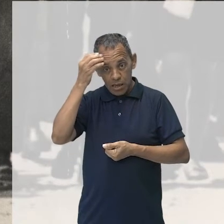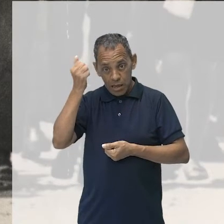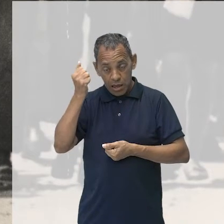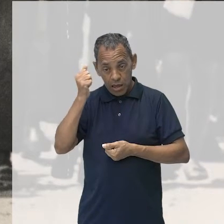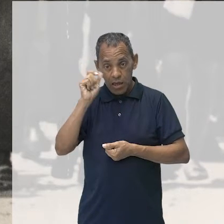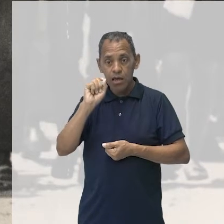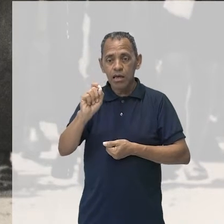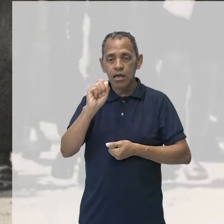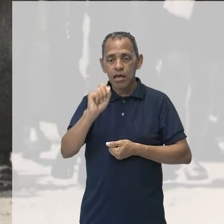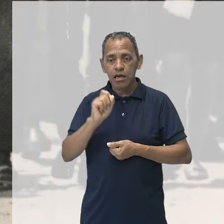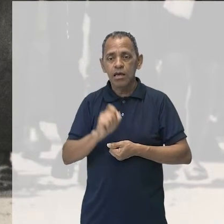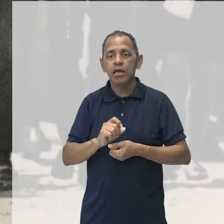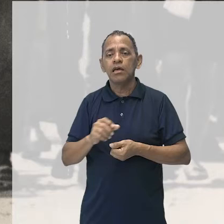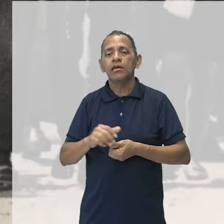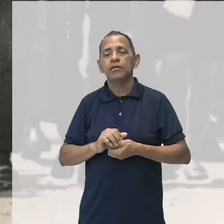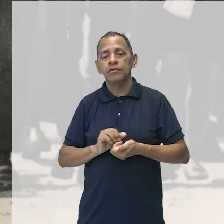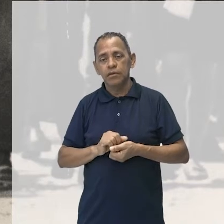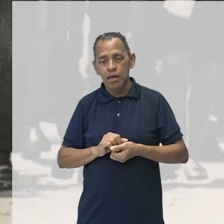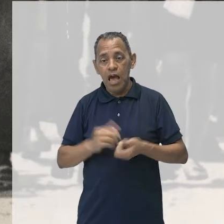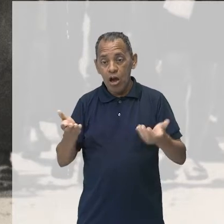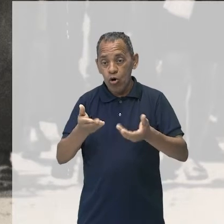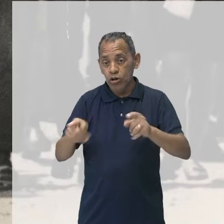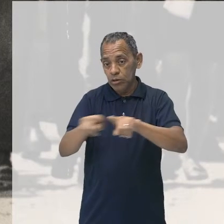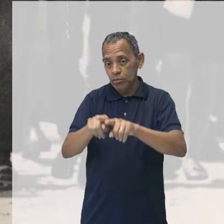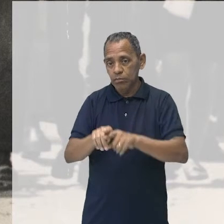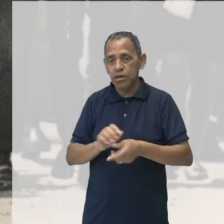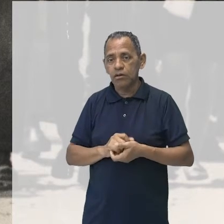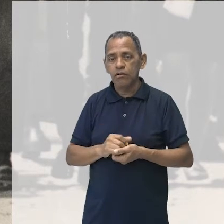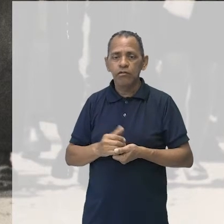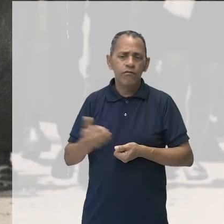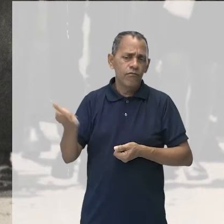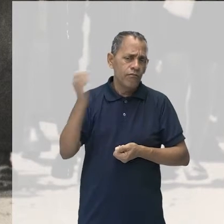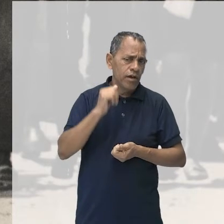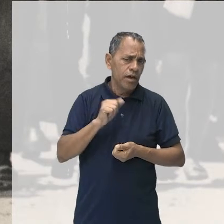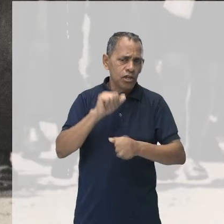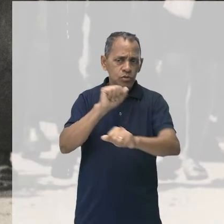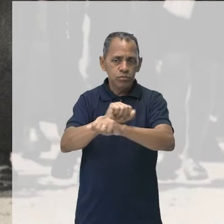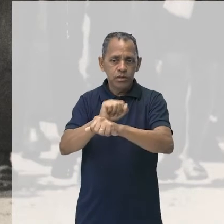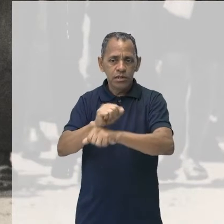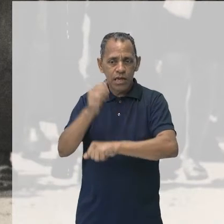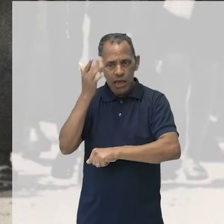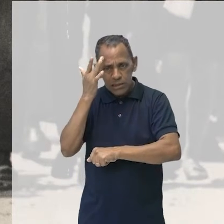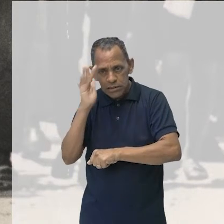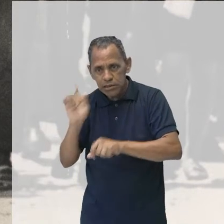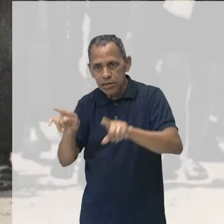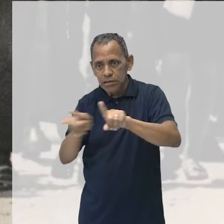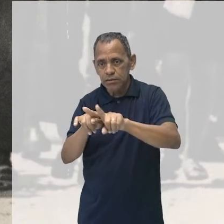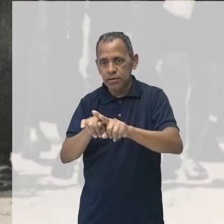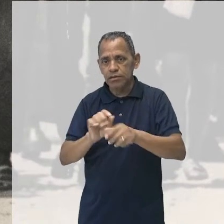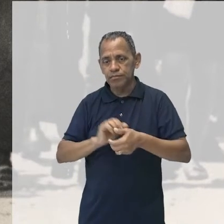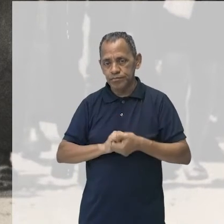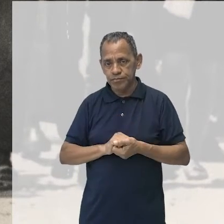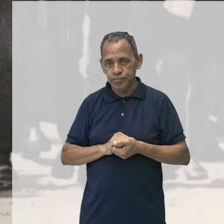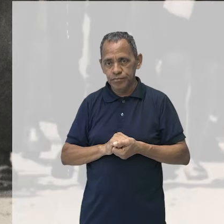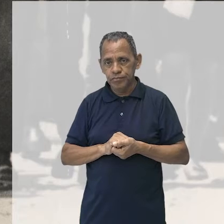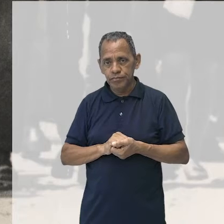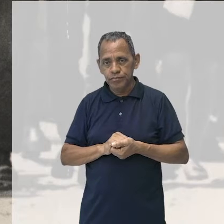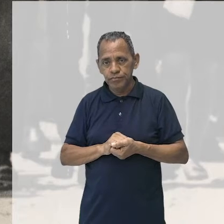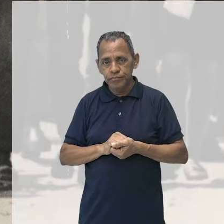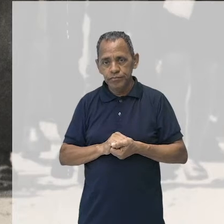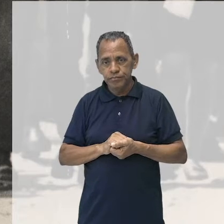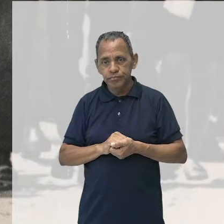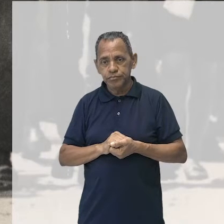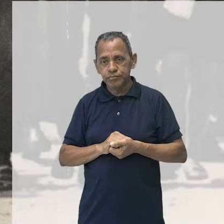não espera acontecer. Bem, vamos embora, que esperar não é saber. Quem sabe faz a hora,